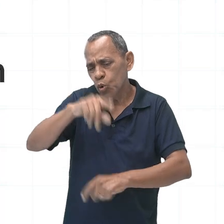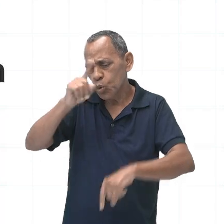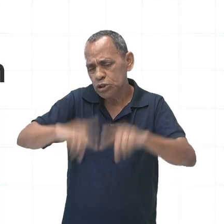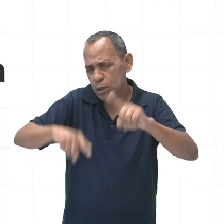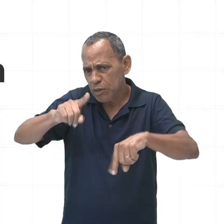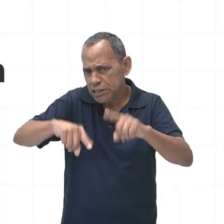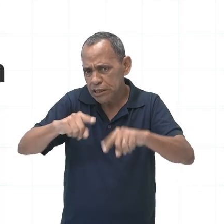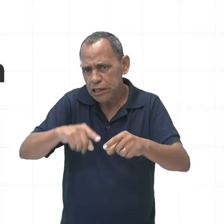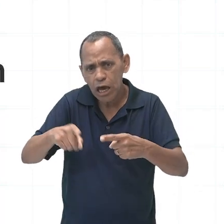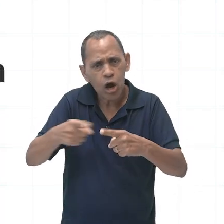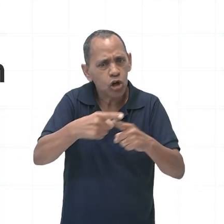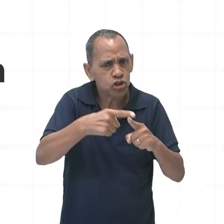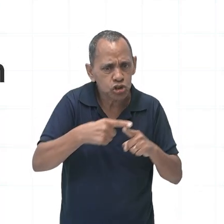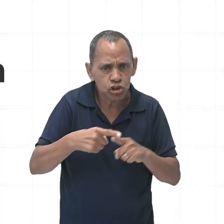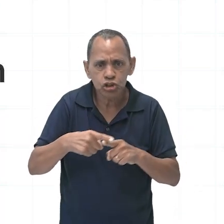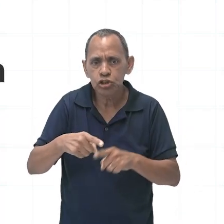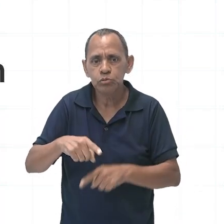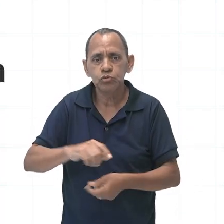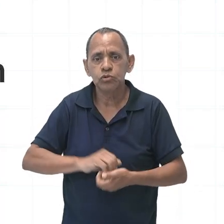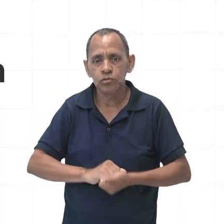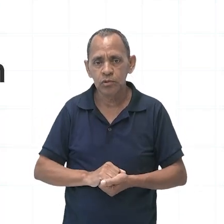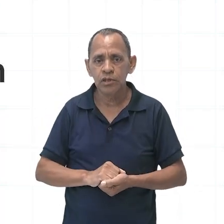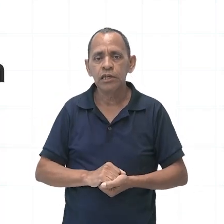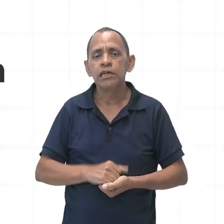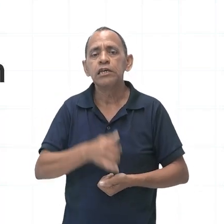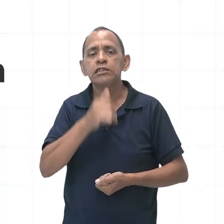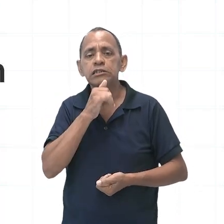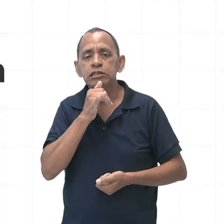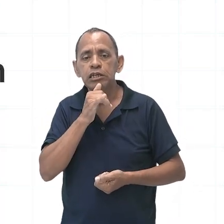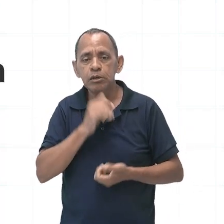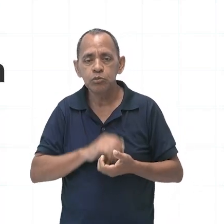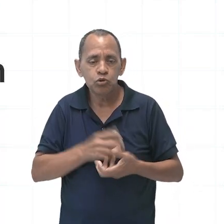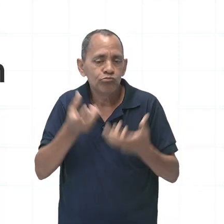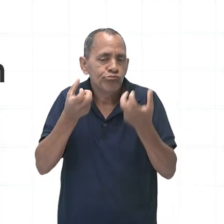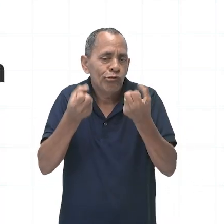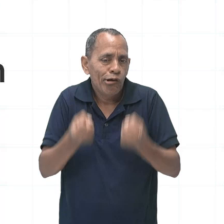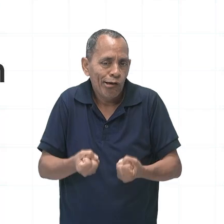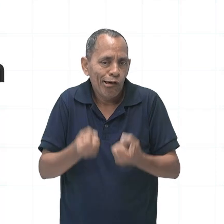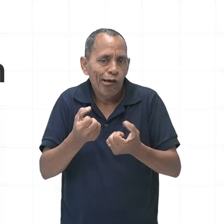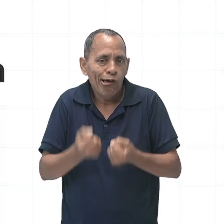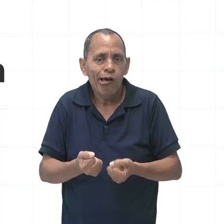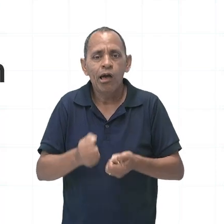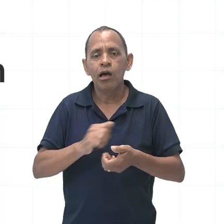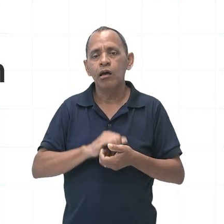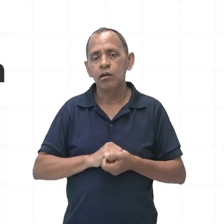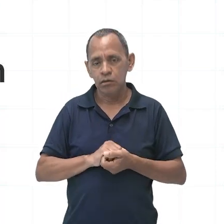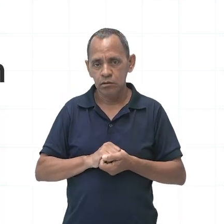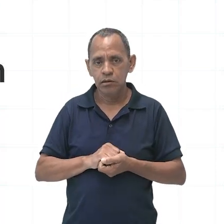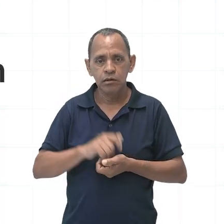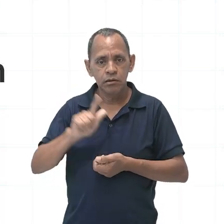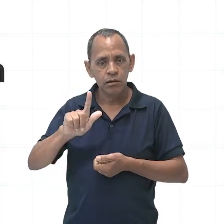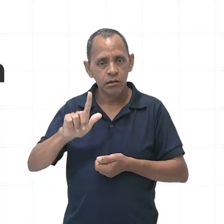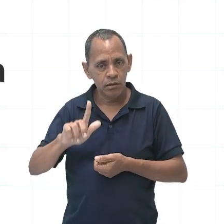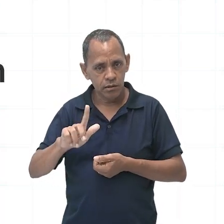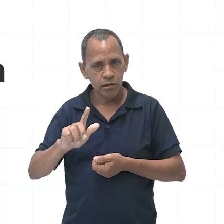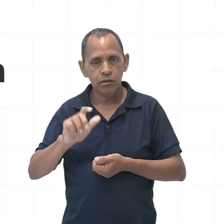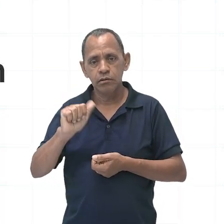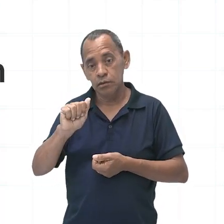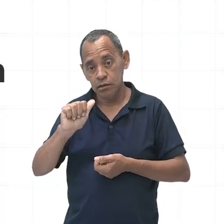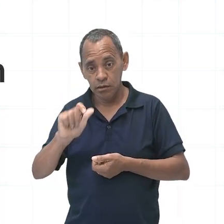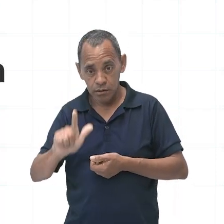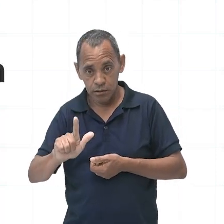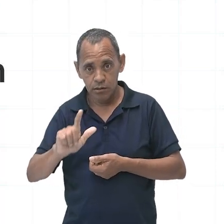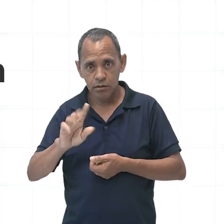nenhum elemento, né, como os halteres, anilhas, você utiliza apenas o peso do seu próprio corpo. Ok? Lá no ano